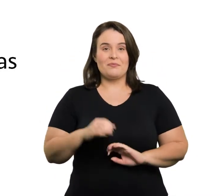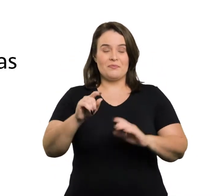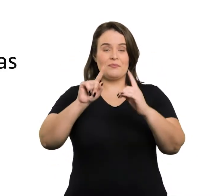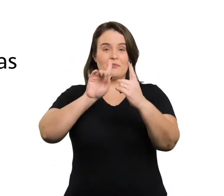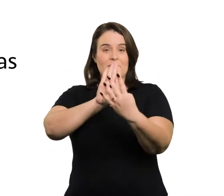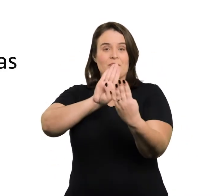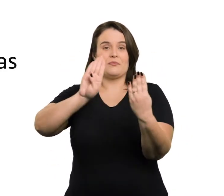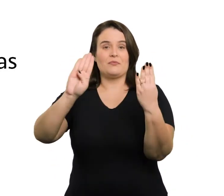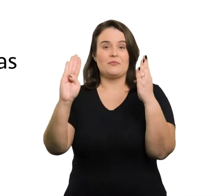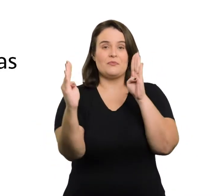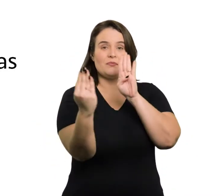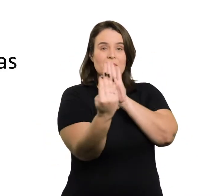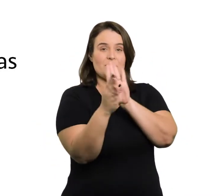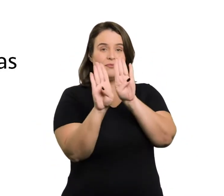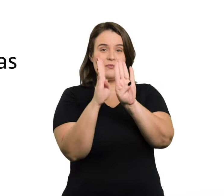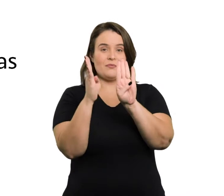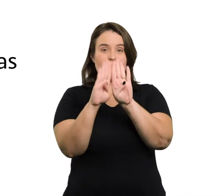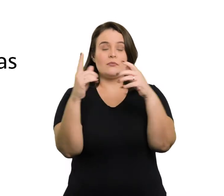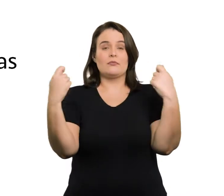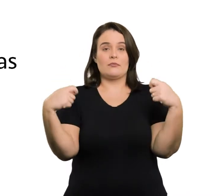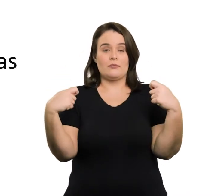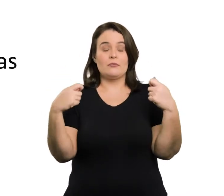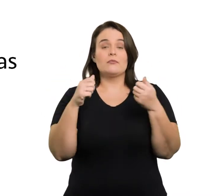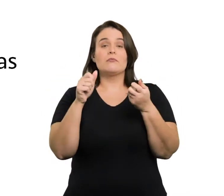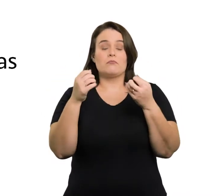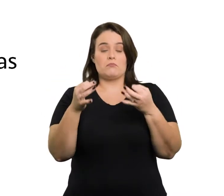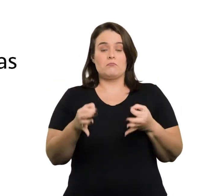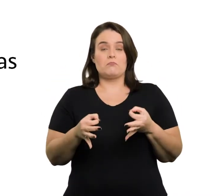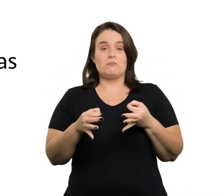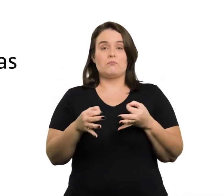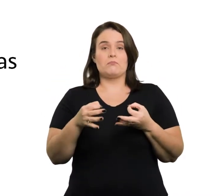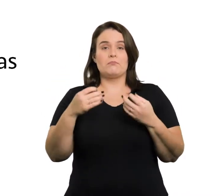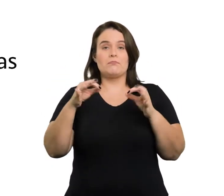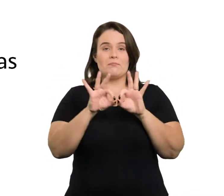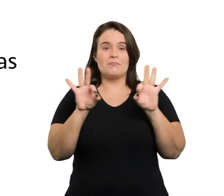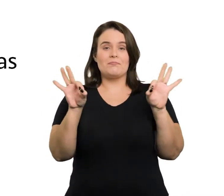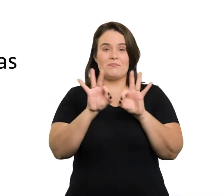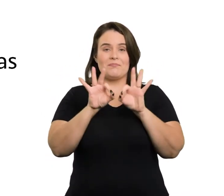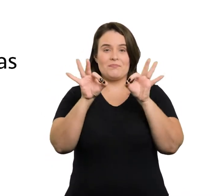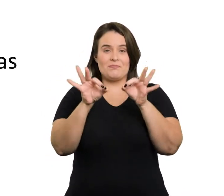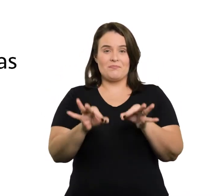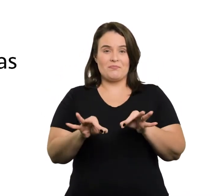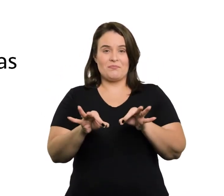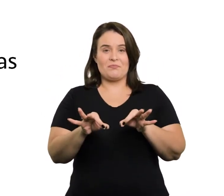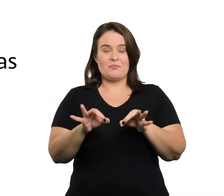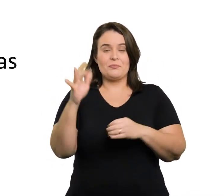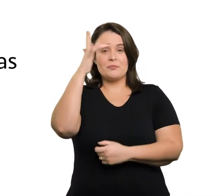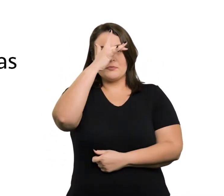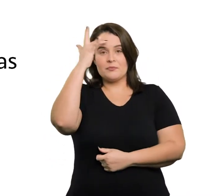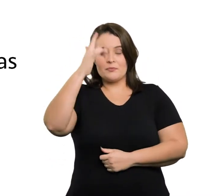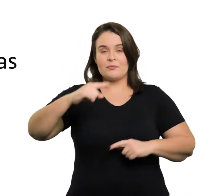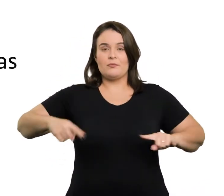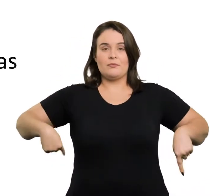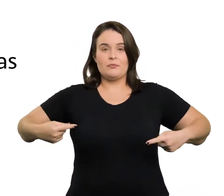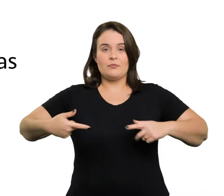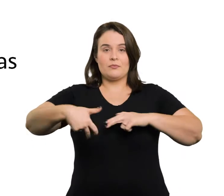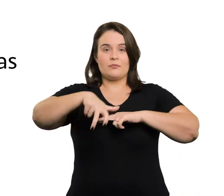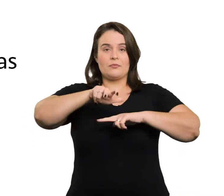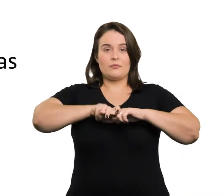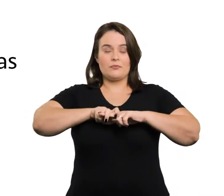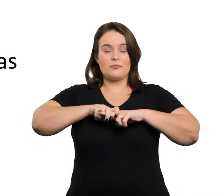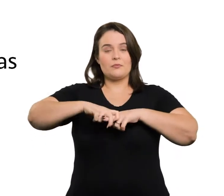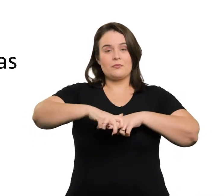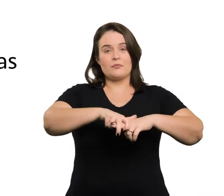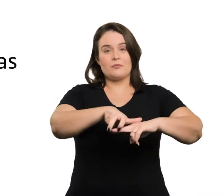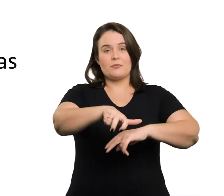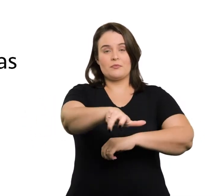porta giratória, as dimensões entre as pás devem ser compatíveis com as medidas necessárias para o deslocamento de uma pessoa